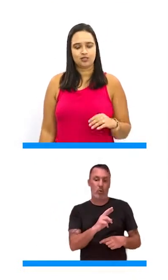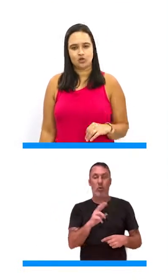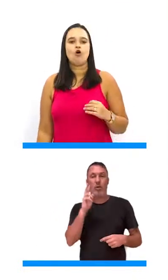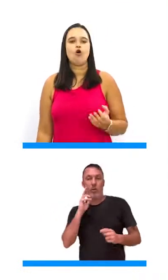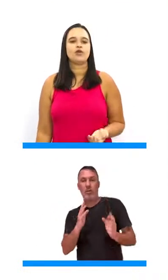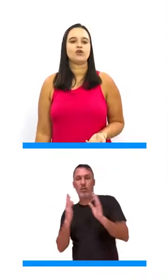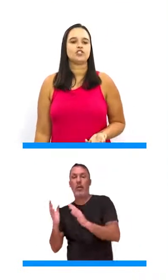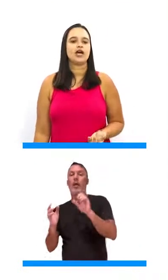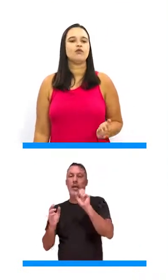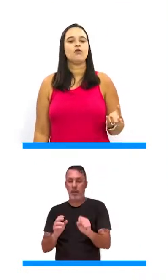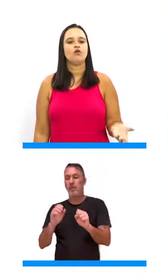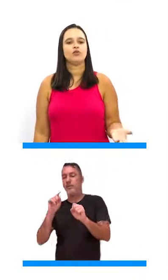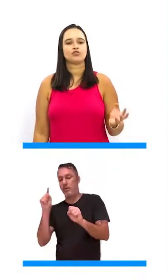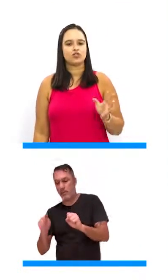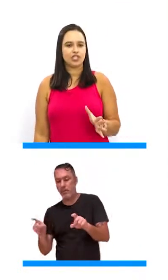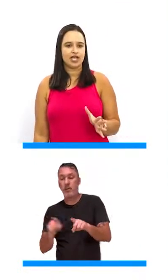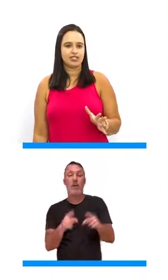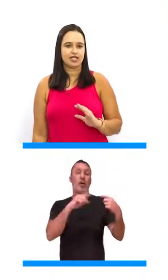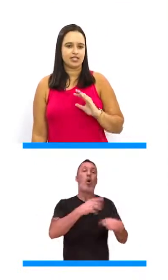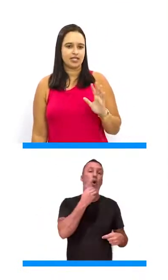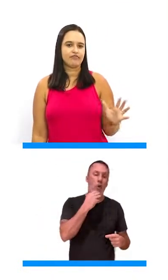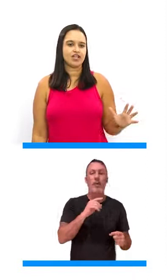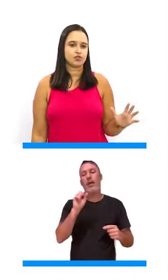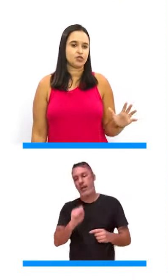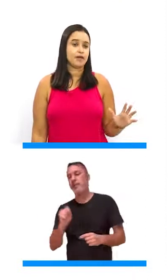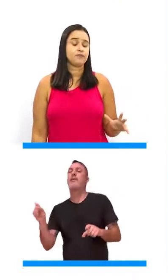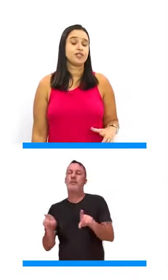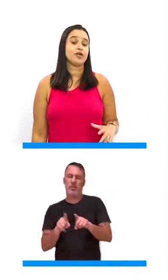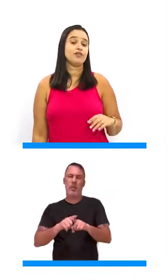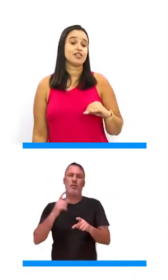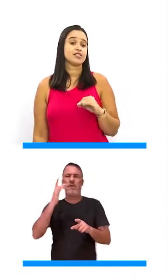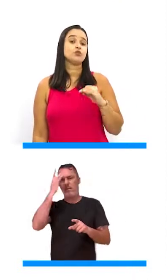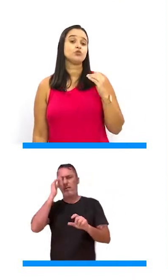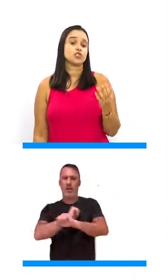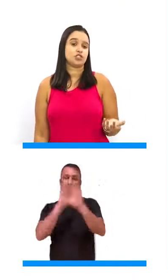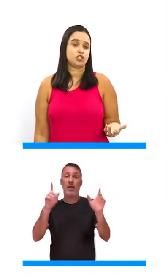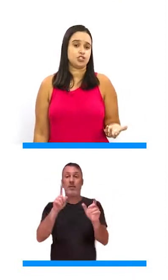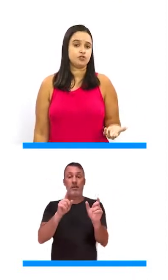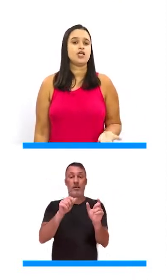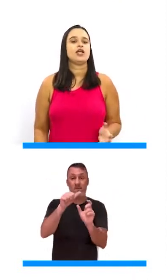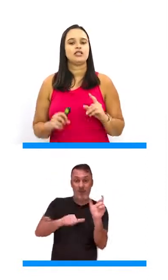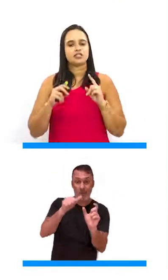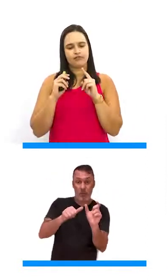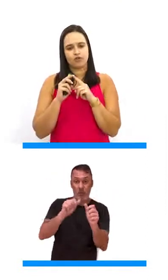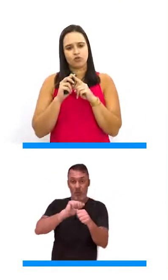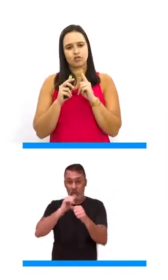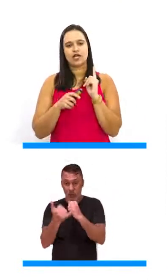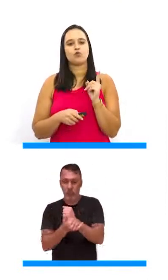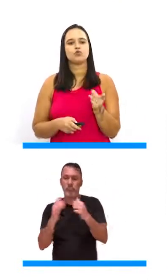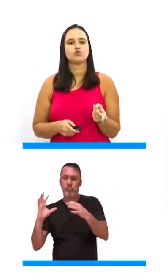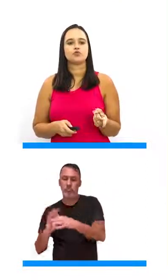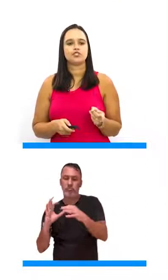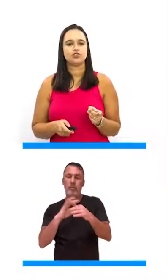dores atrozes. Homem cordial, homens cordiais. Esse aqui é fácil, né? Então, a flexão dos adjetivos, eles devem